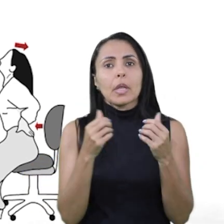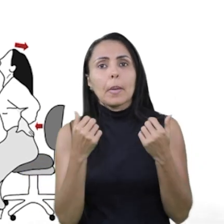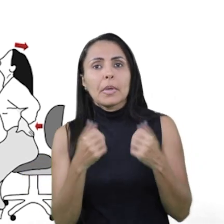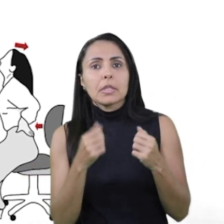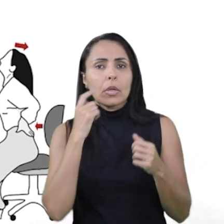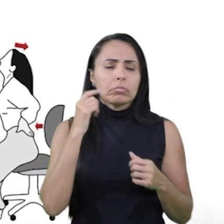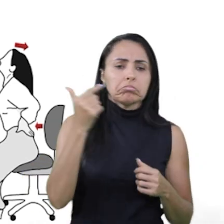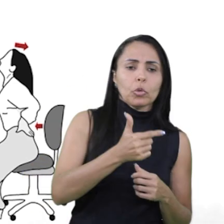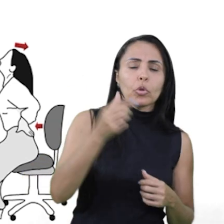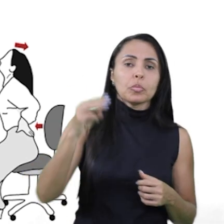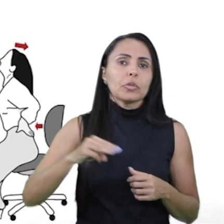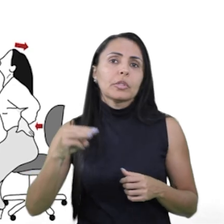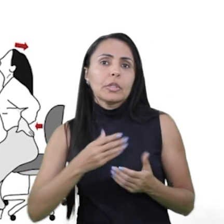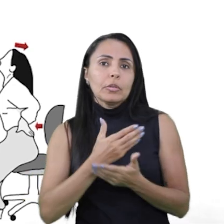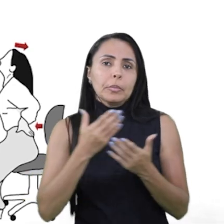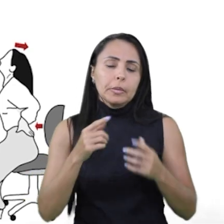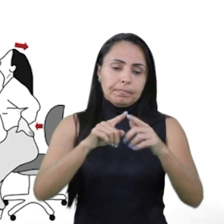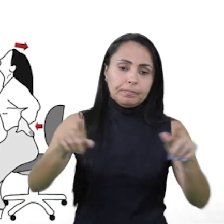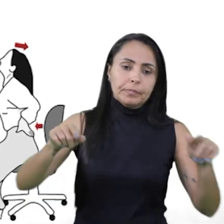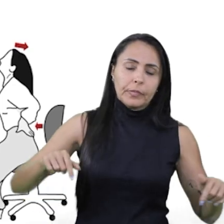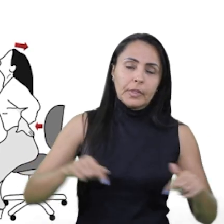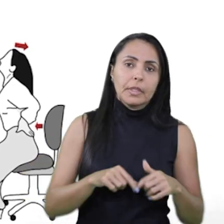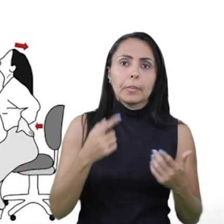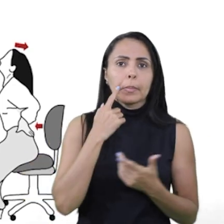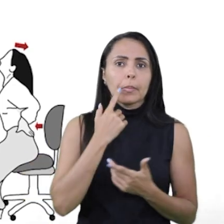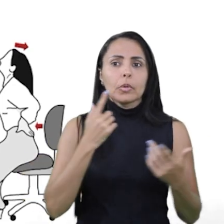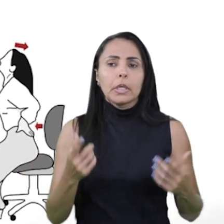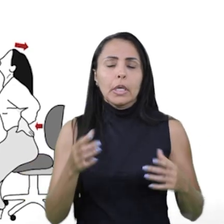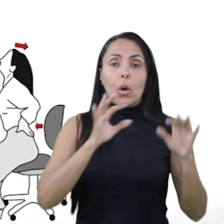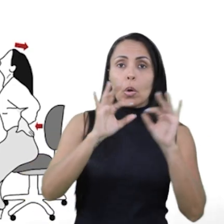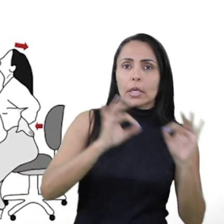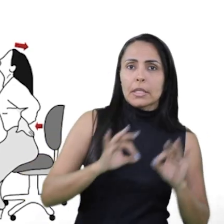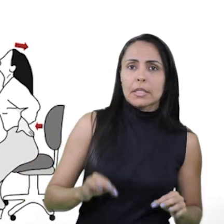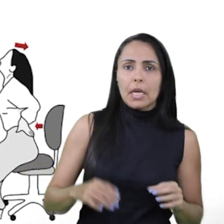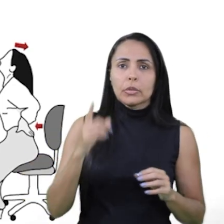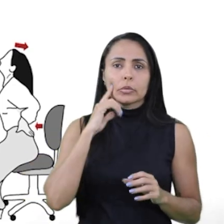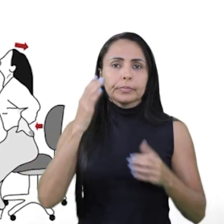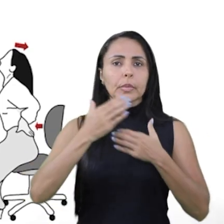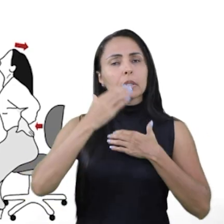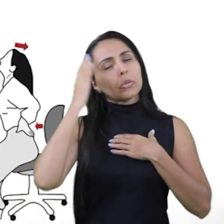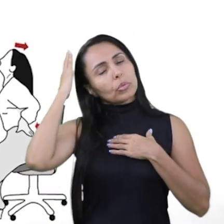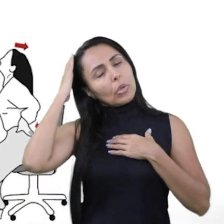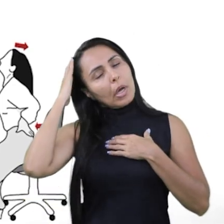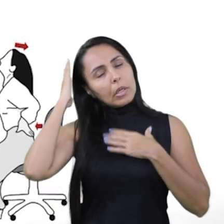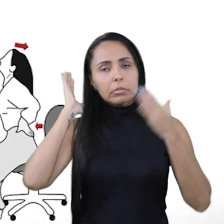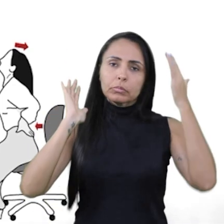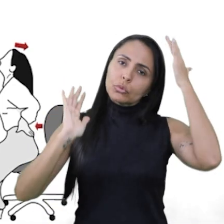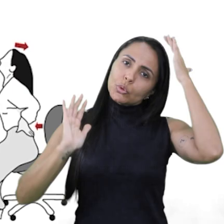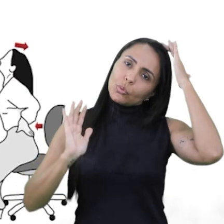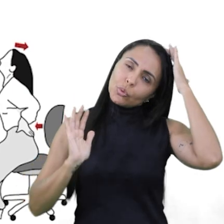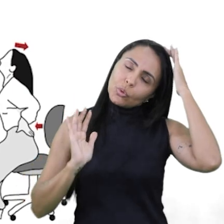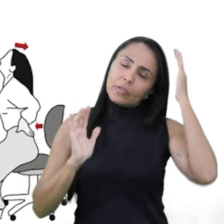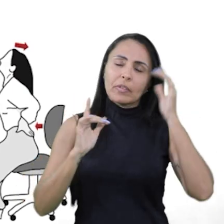2 minutinhos todo mundo junto na sala para poder, ó, colocar aqui o pescocinho para o lado, e aí a gente vai